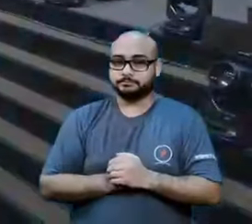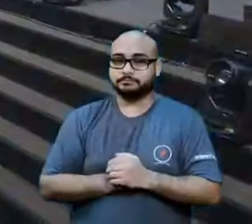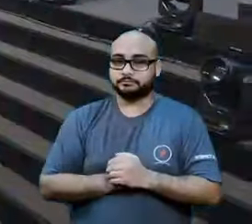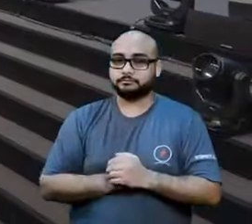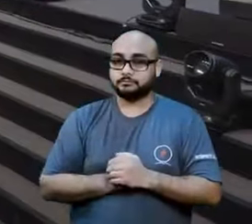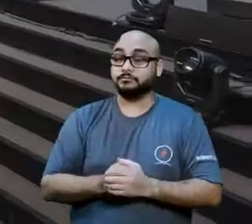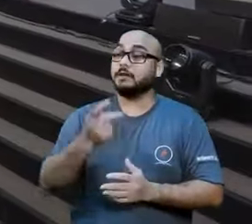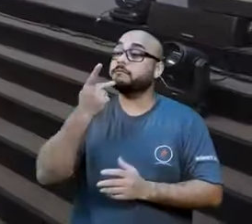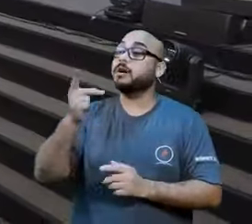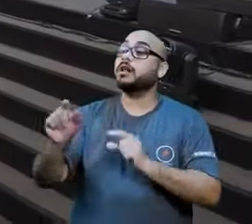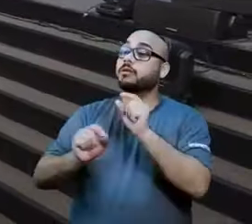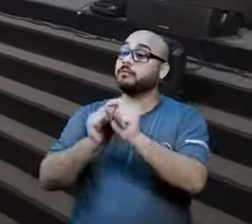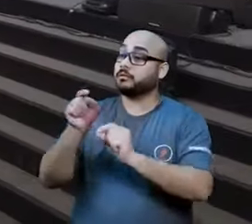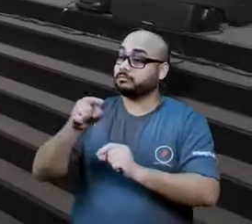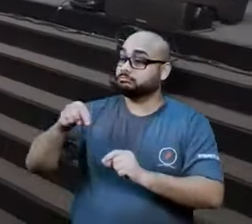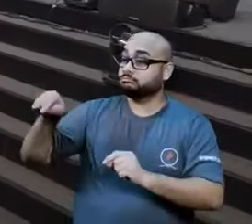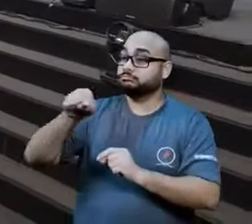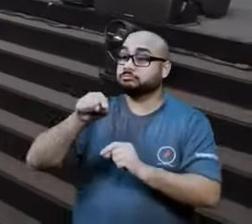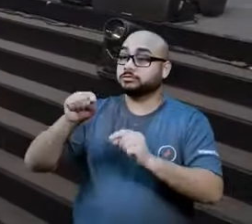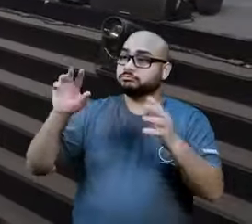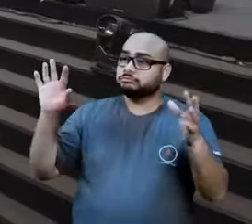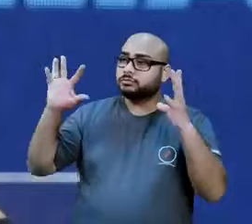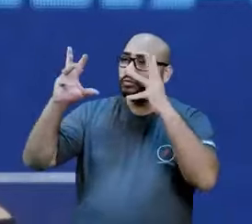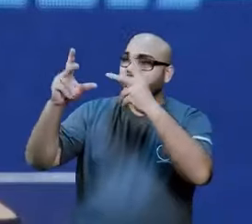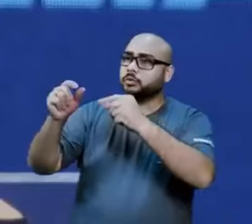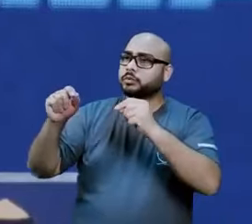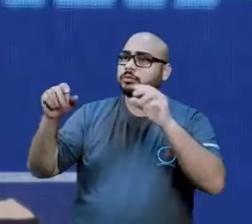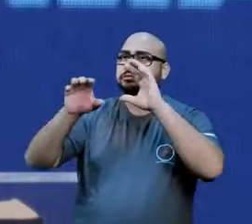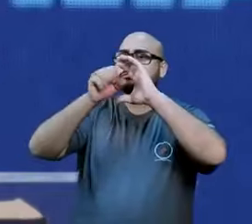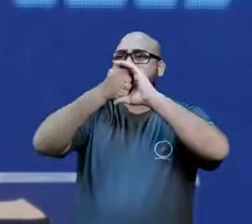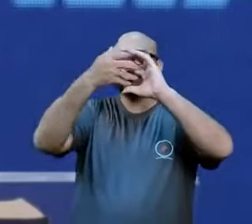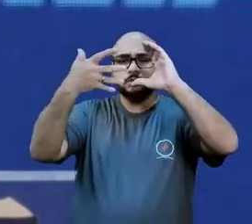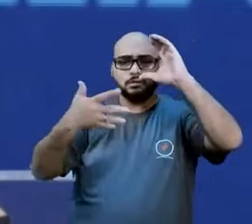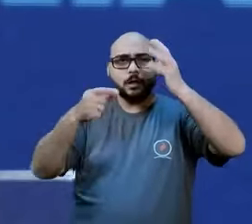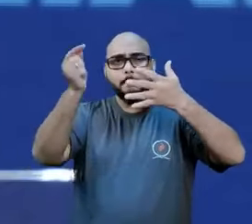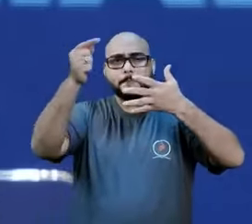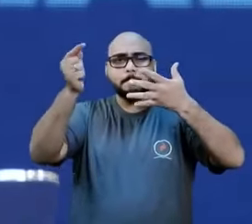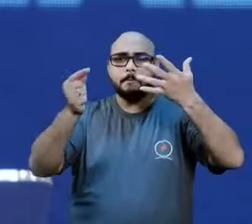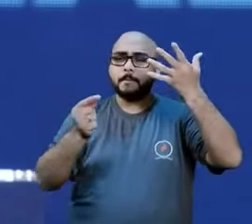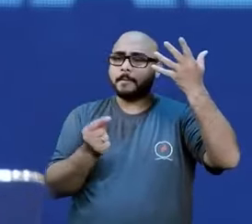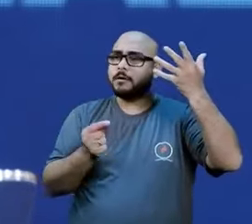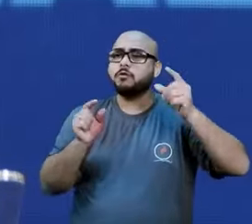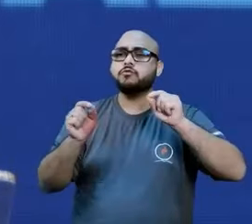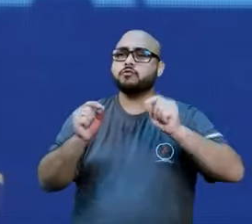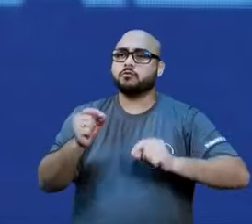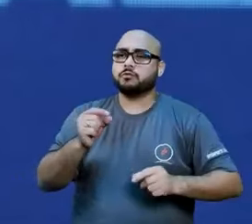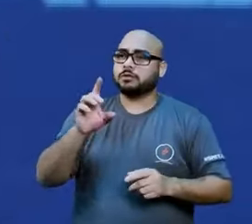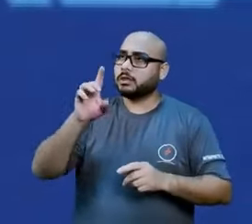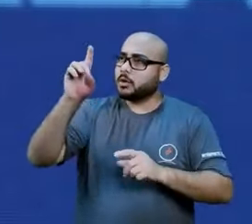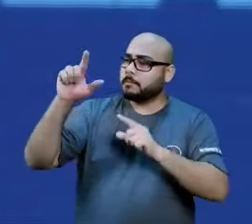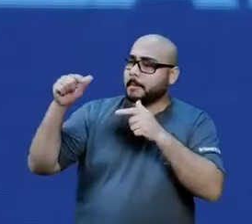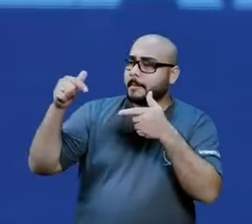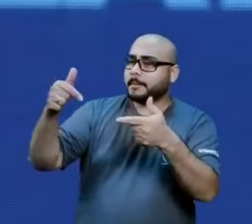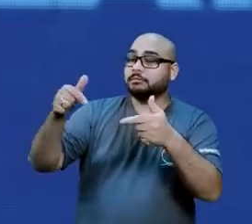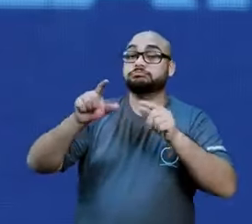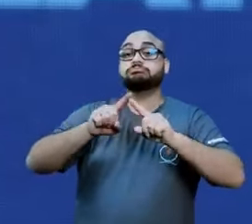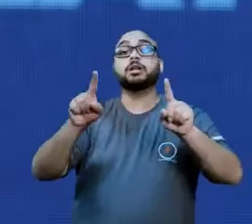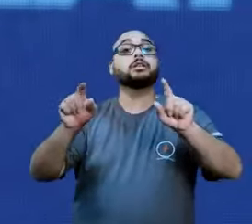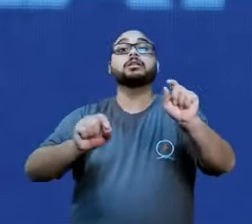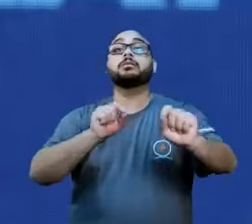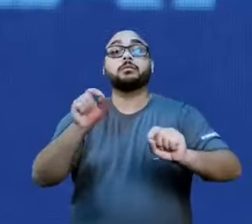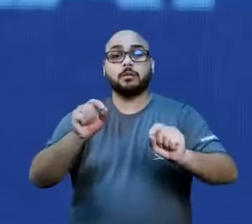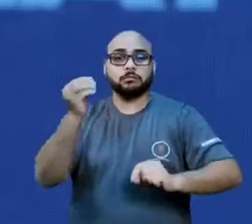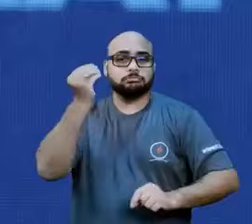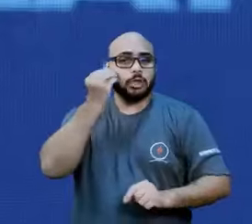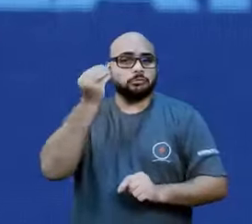para você todas as características de como Deus age Mas alguma coisa